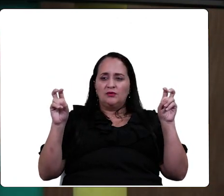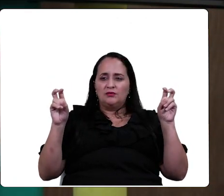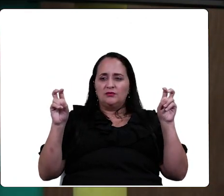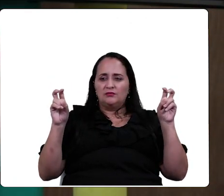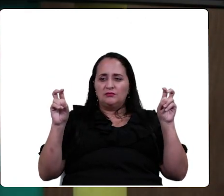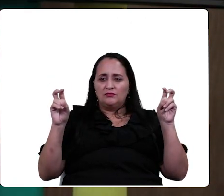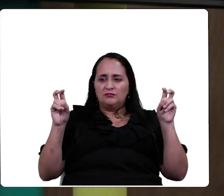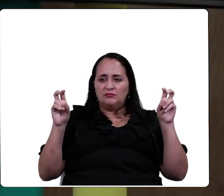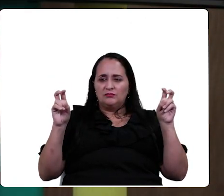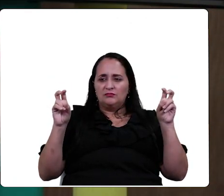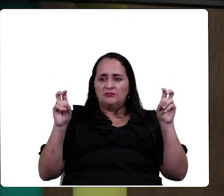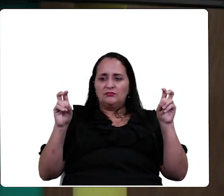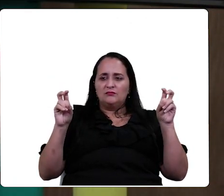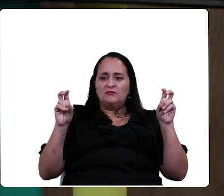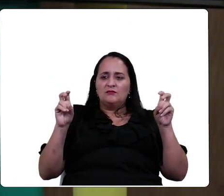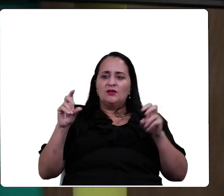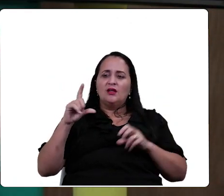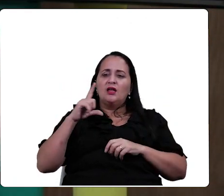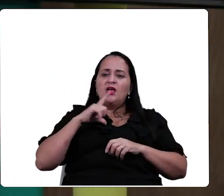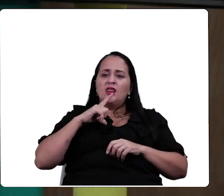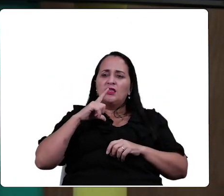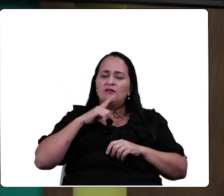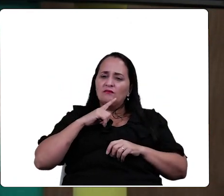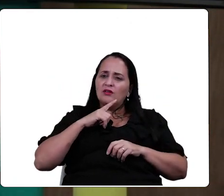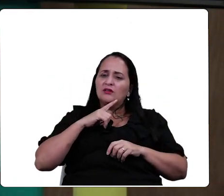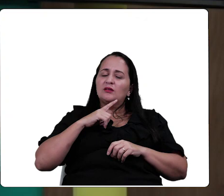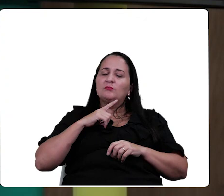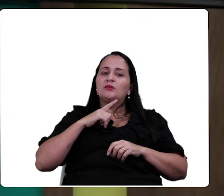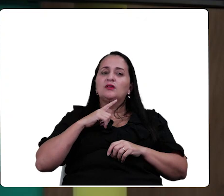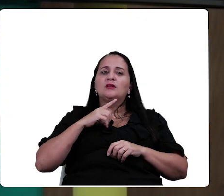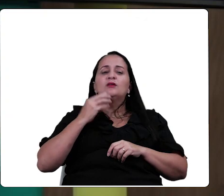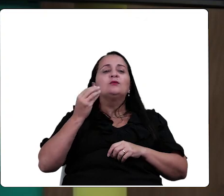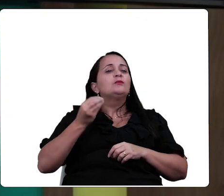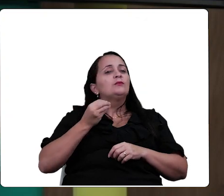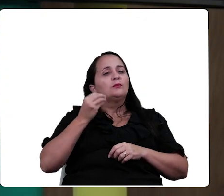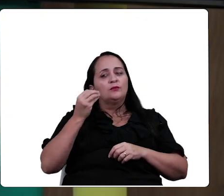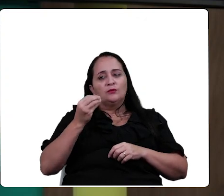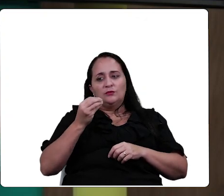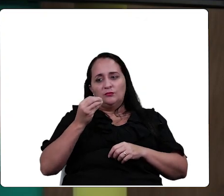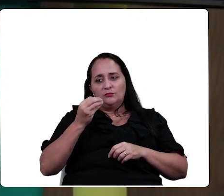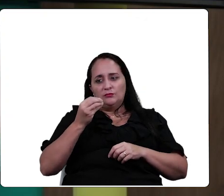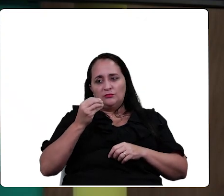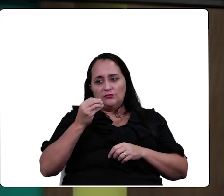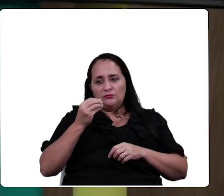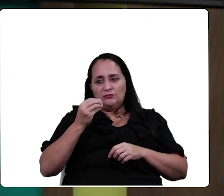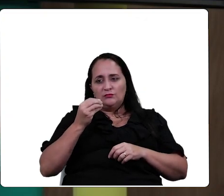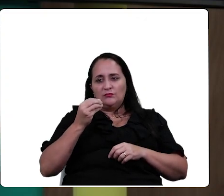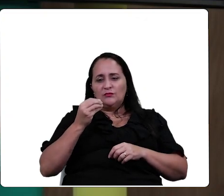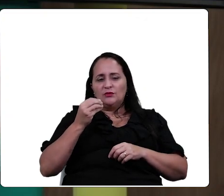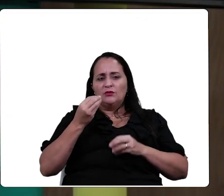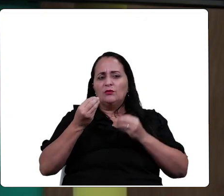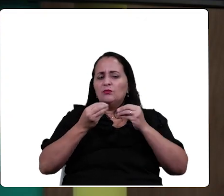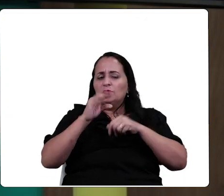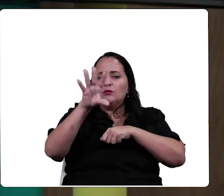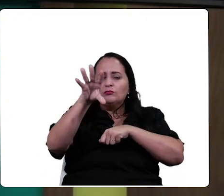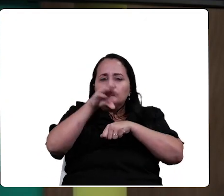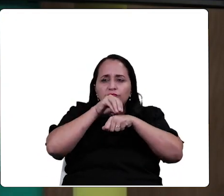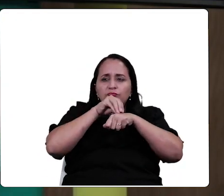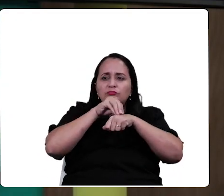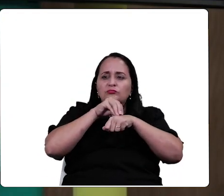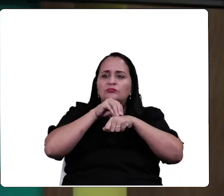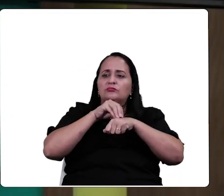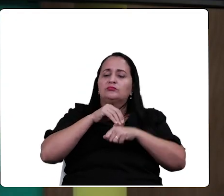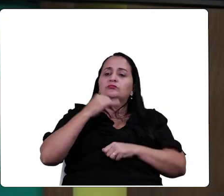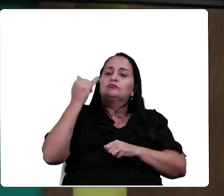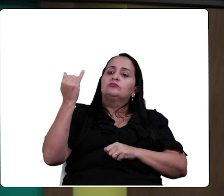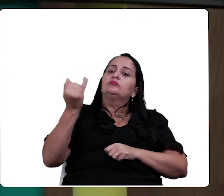ele vai também nos servir de pista. Exatamente. Por quê, Pro? Porque o